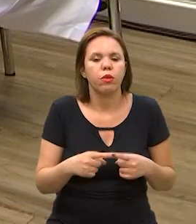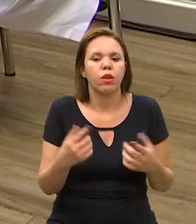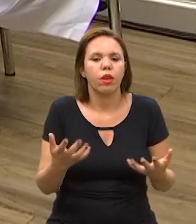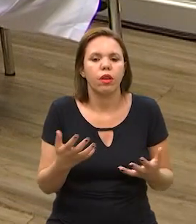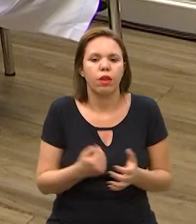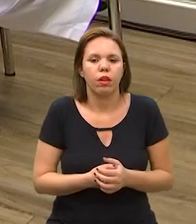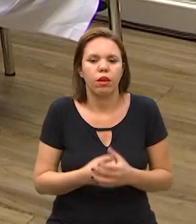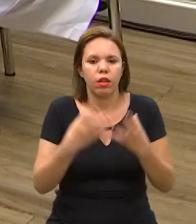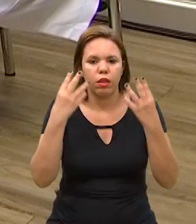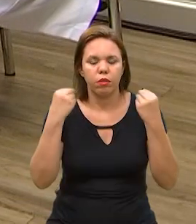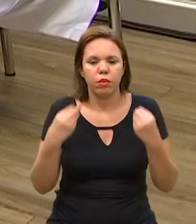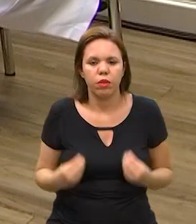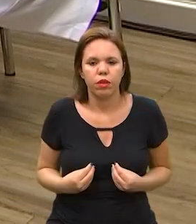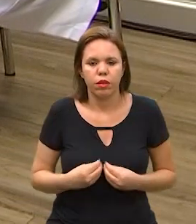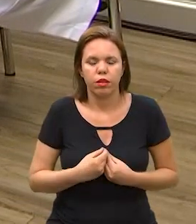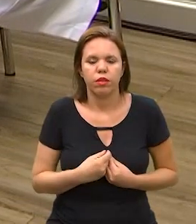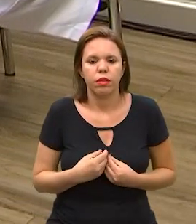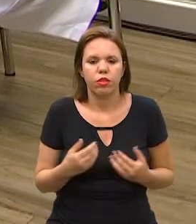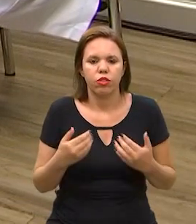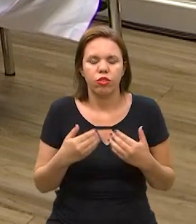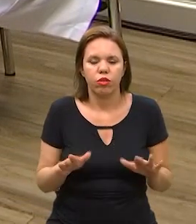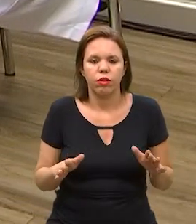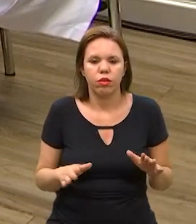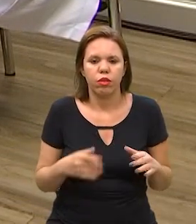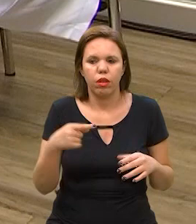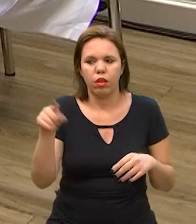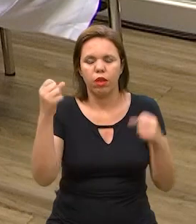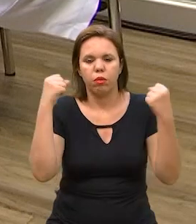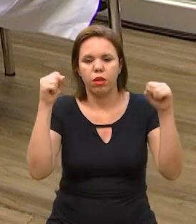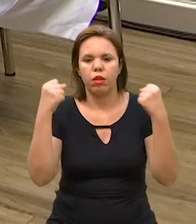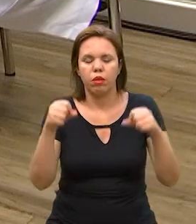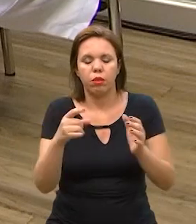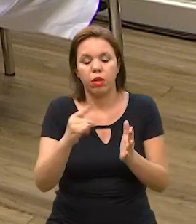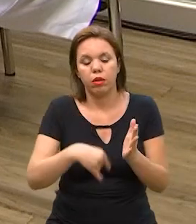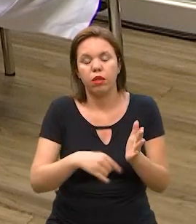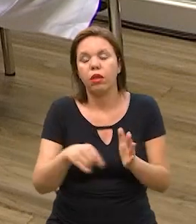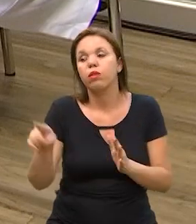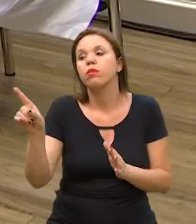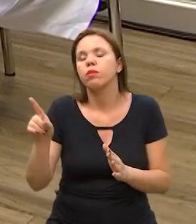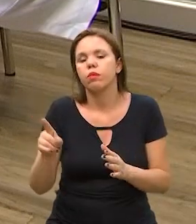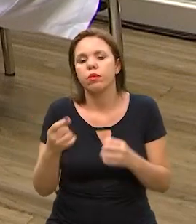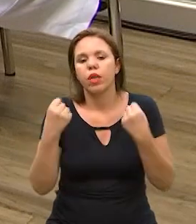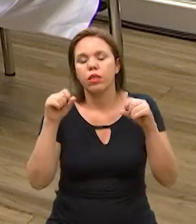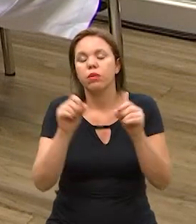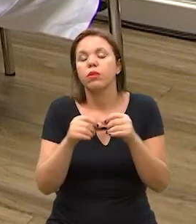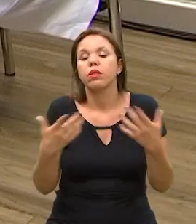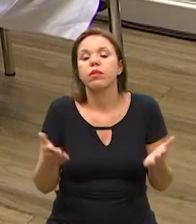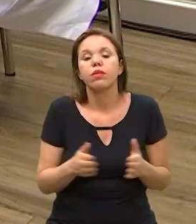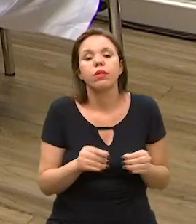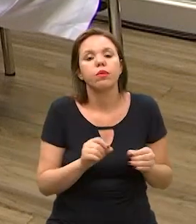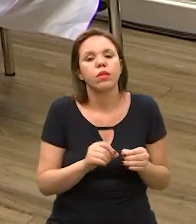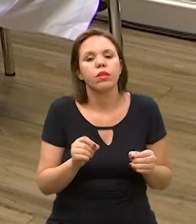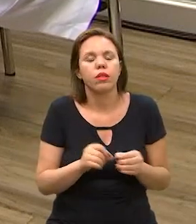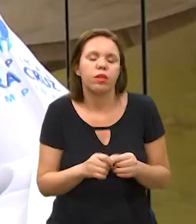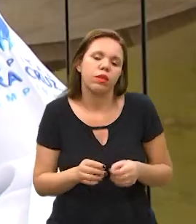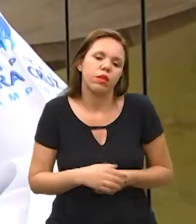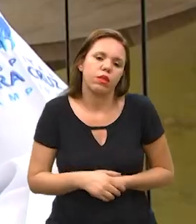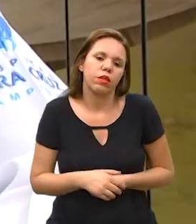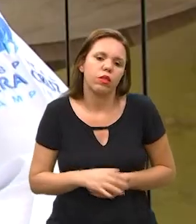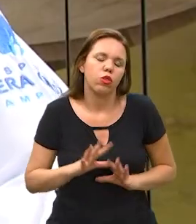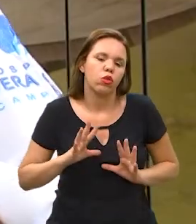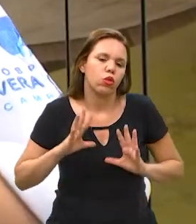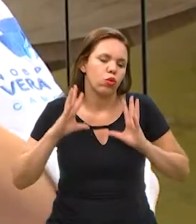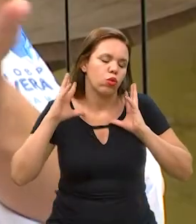vêm porque querem exames que a gente libere para academia, né? Um atestado para academia. Então, e aí o que a gente vai solicitar?